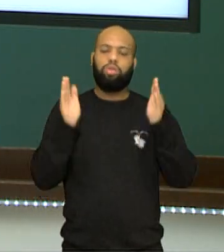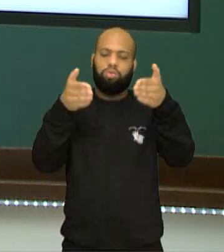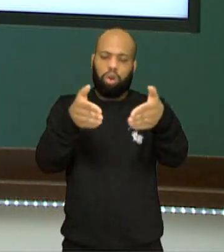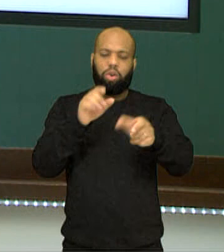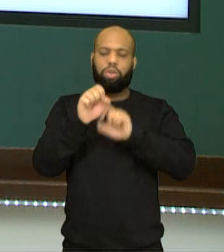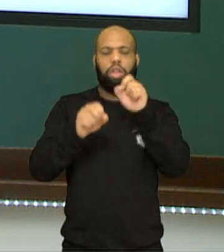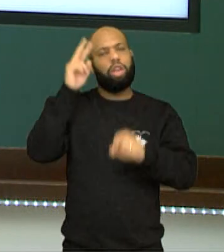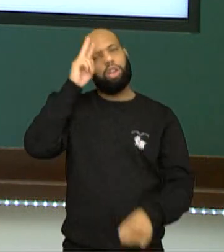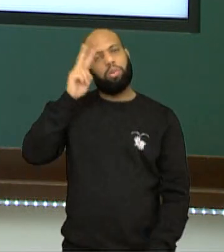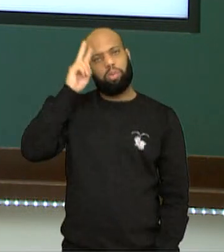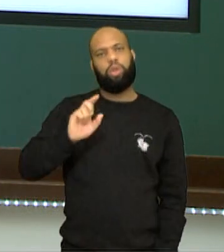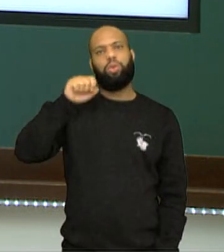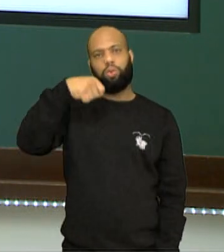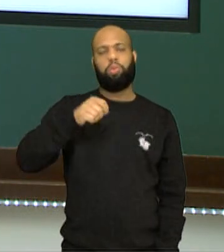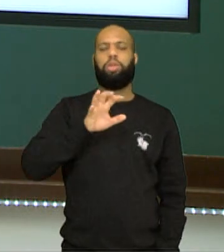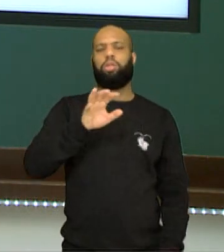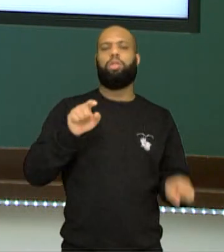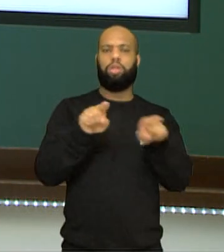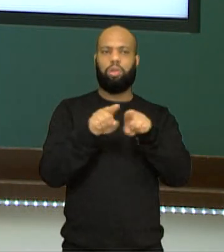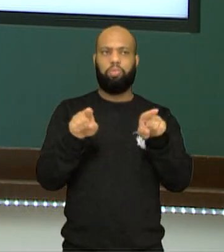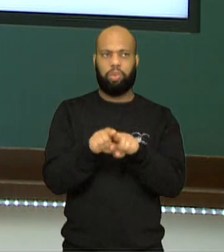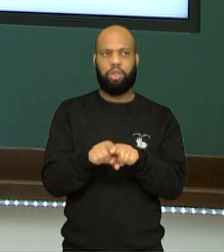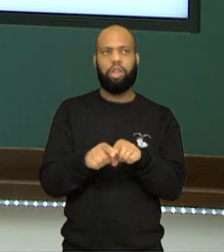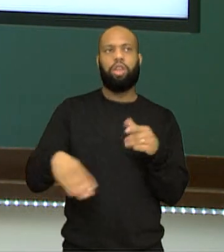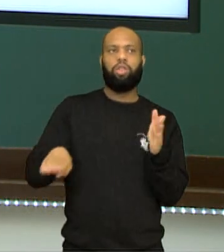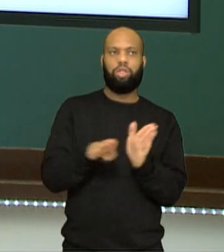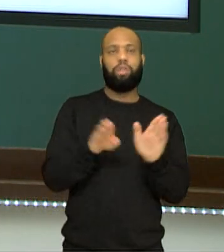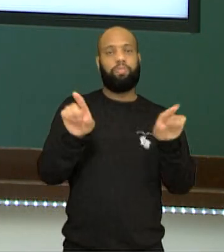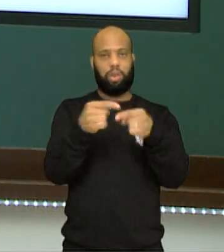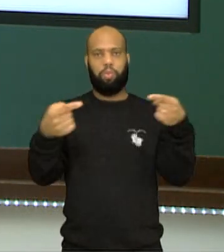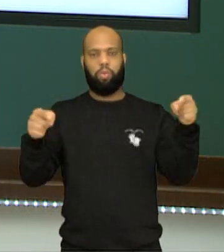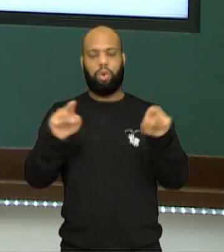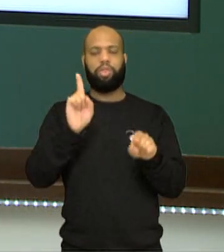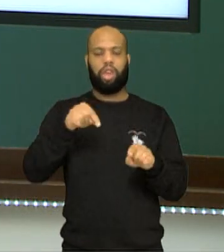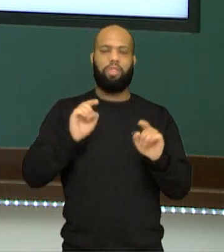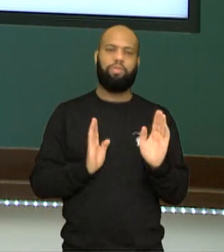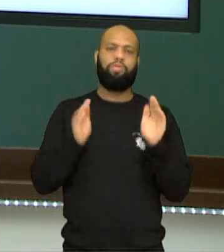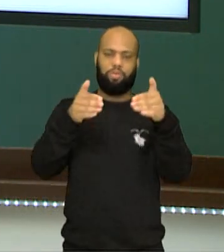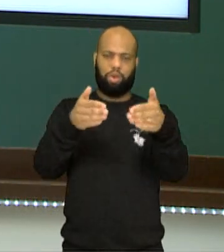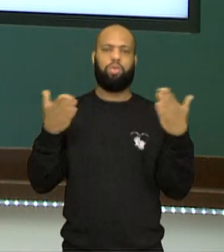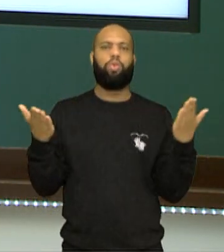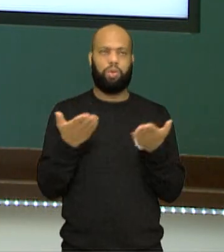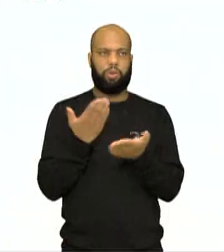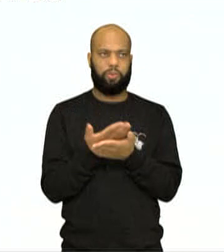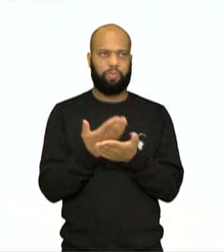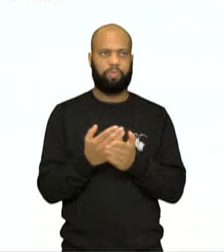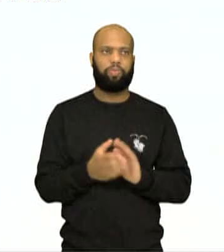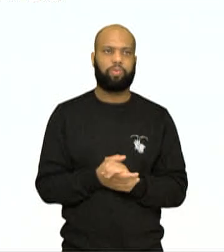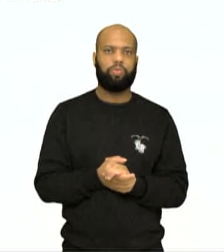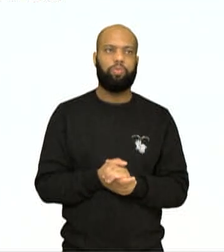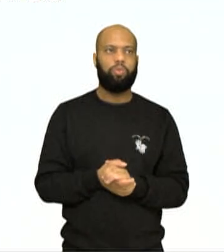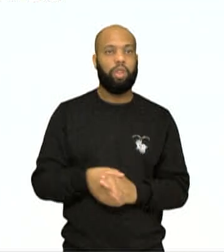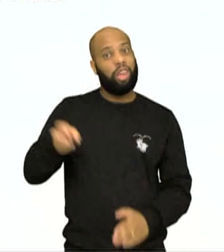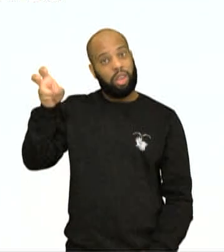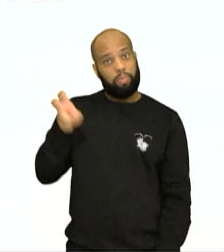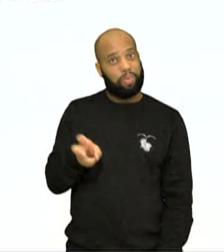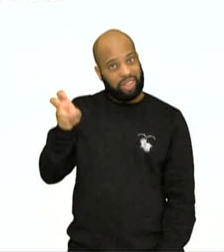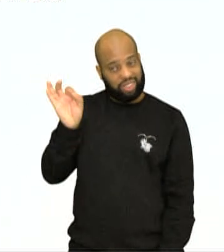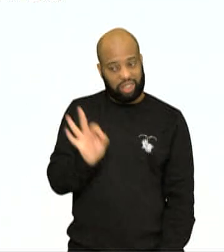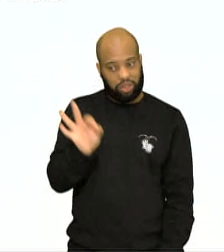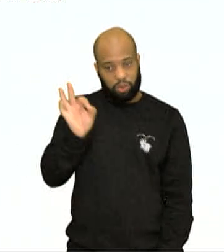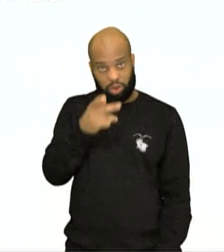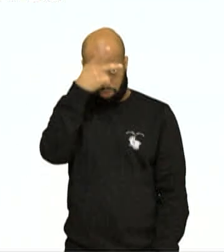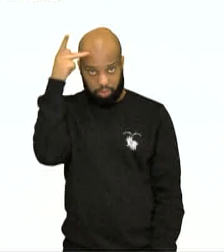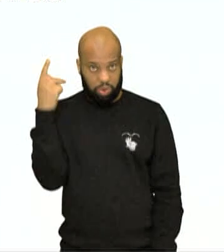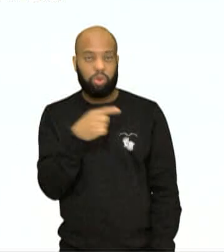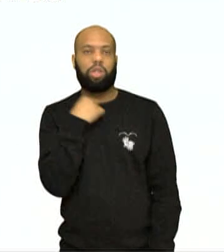chegar na parte musical, que é o que a gente pretende, tá? Então, a taxa de mortalidade era muito alta, poucos